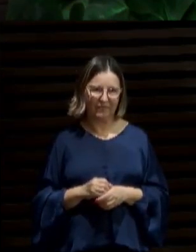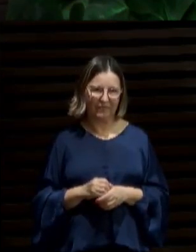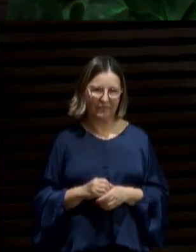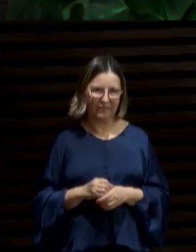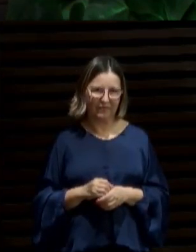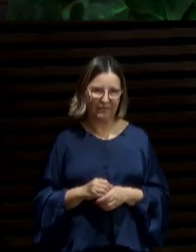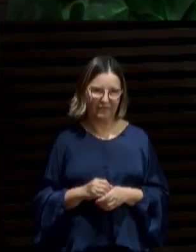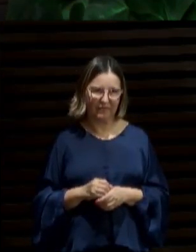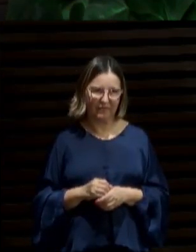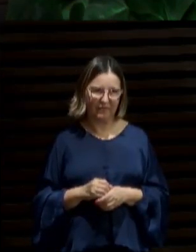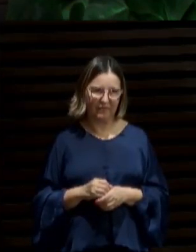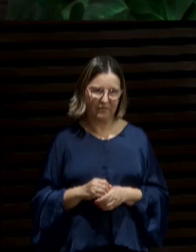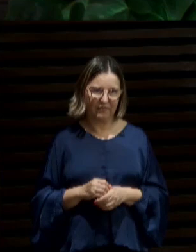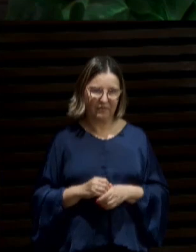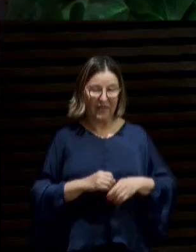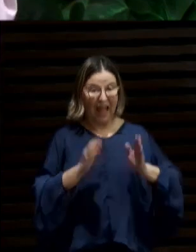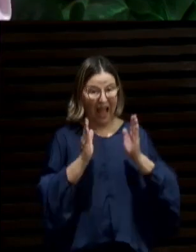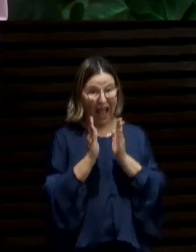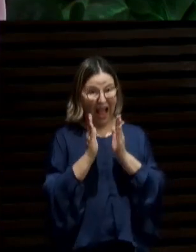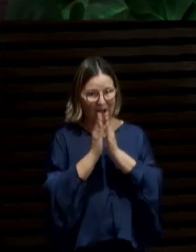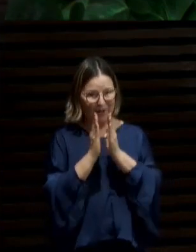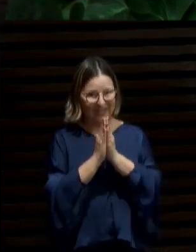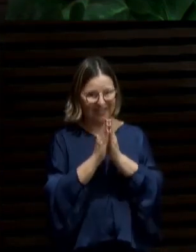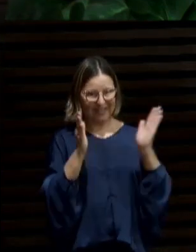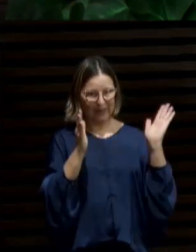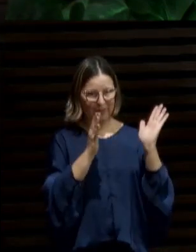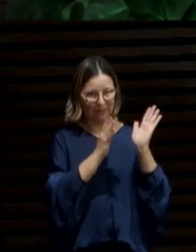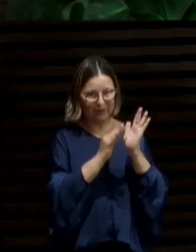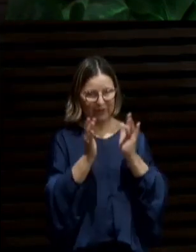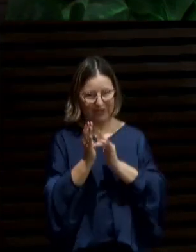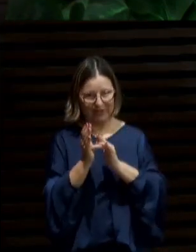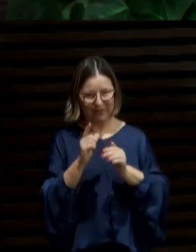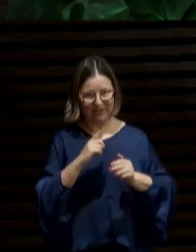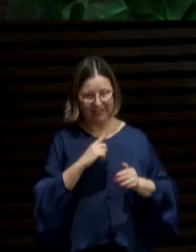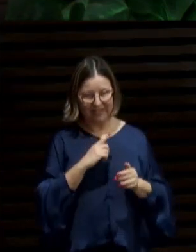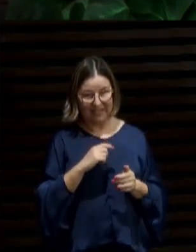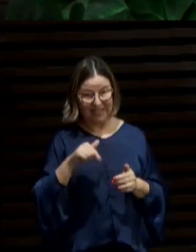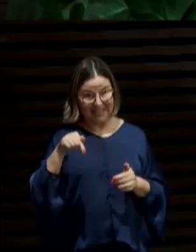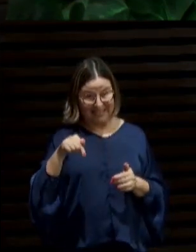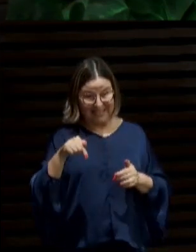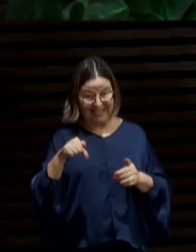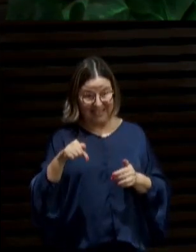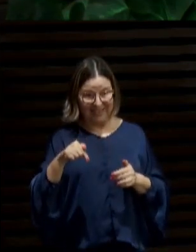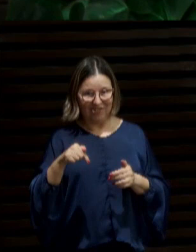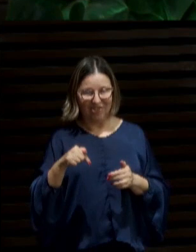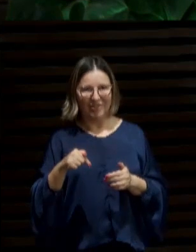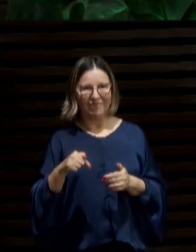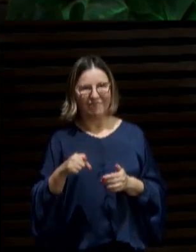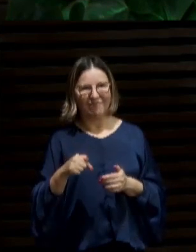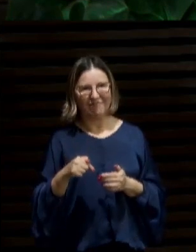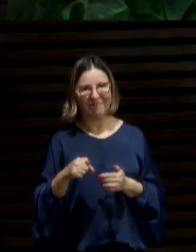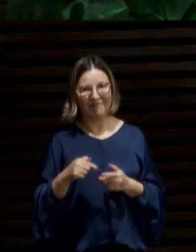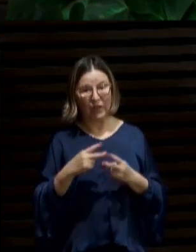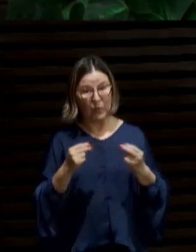da sacerdotal tem 7 dádivas ao seu povo. Aquilo que